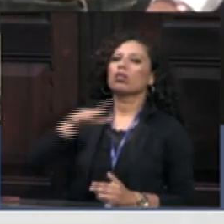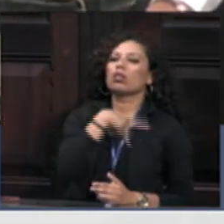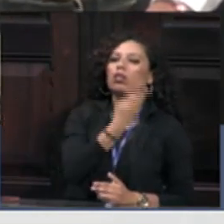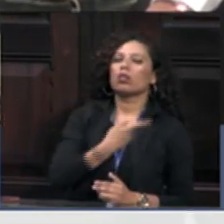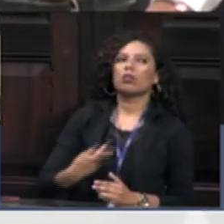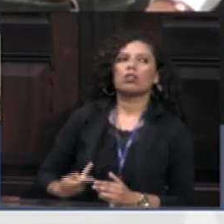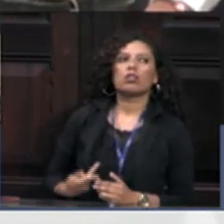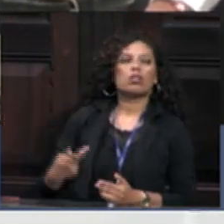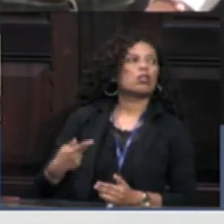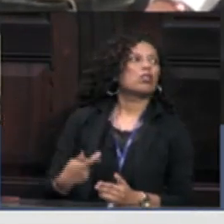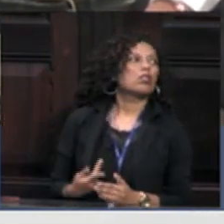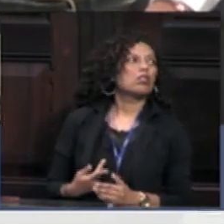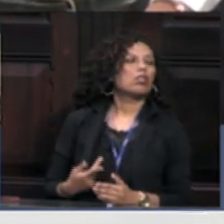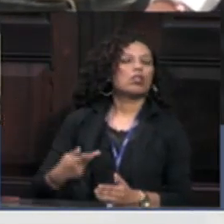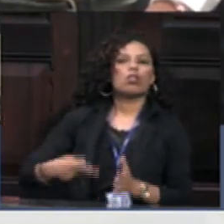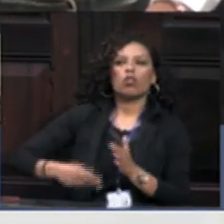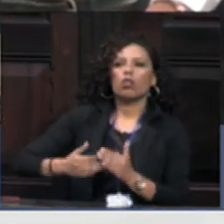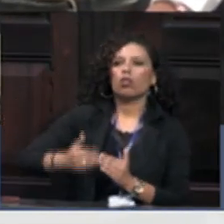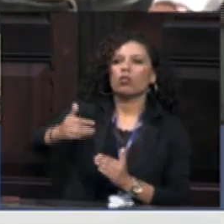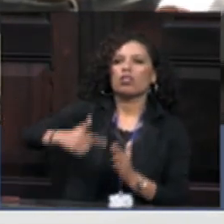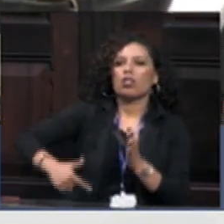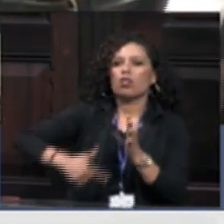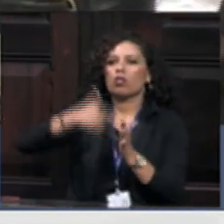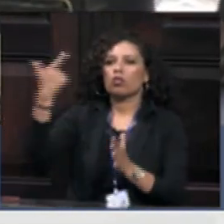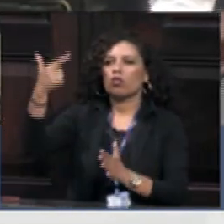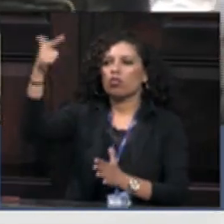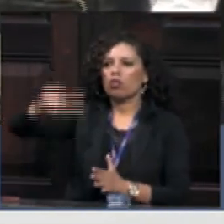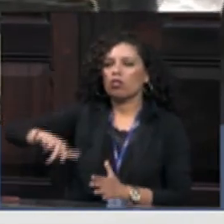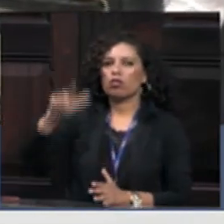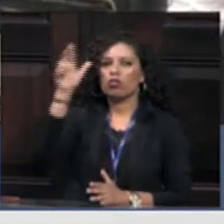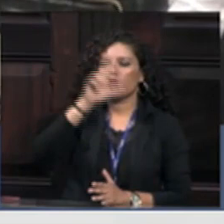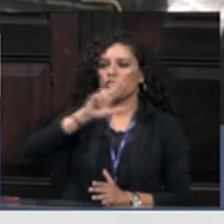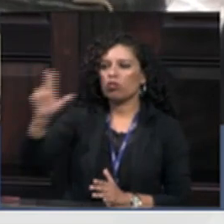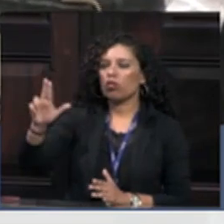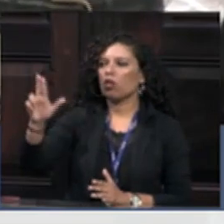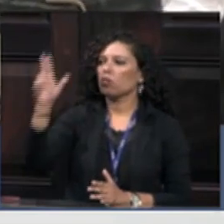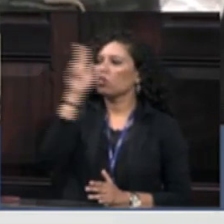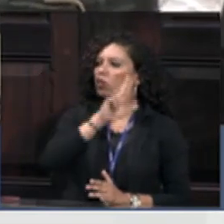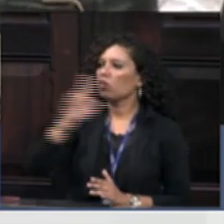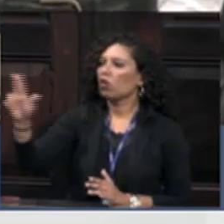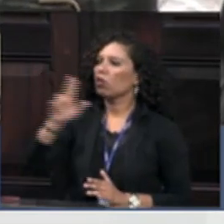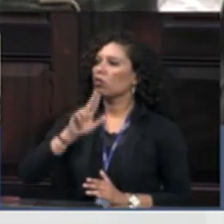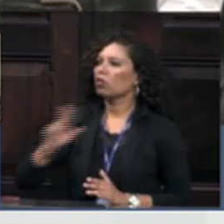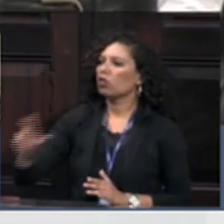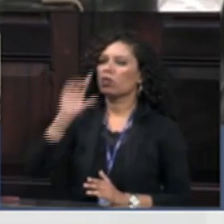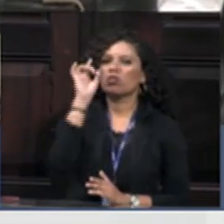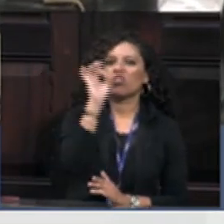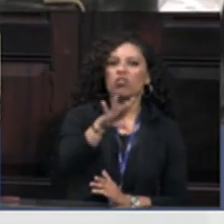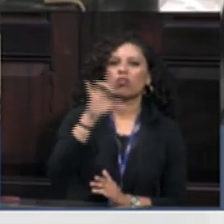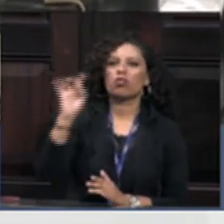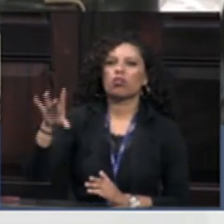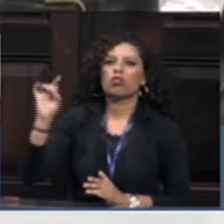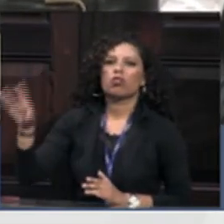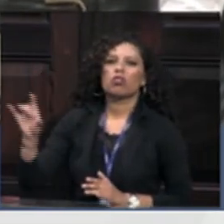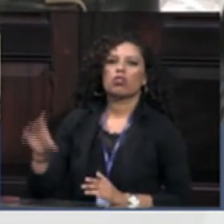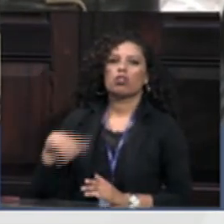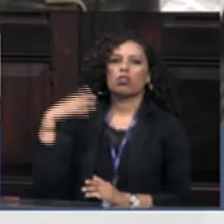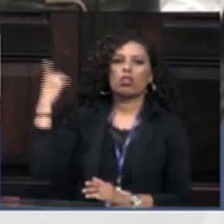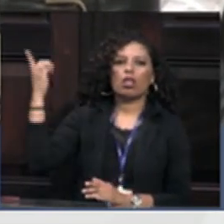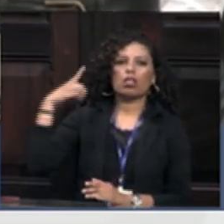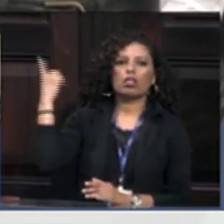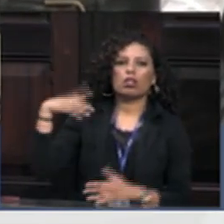presidência irá proceder à segunda chamada. Bebeto, Benedito Alves, Bruno Dauari, Carlos